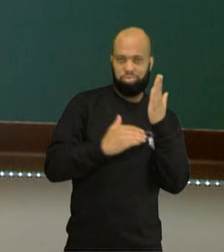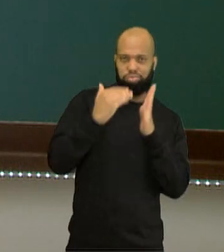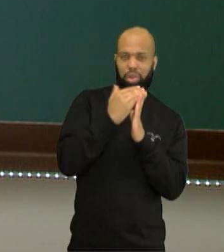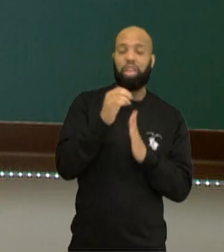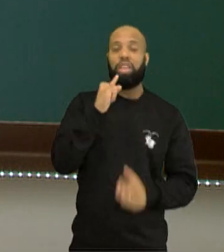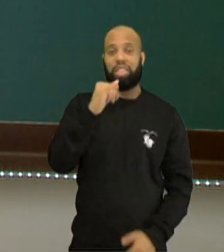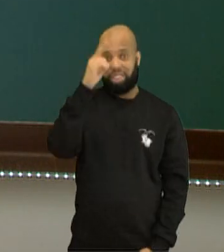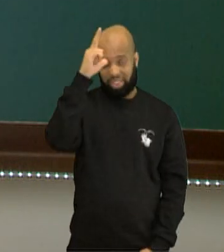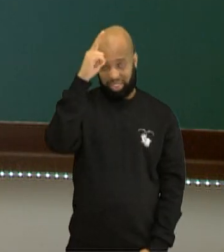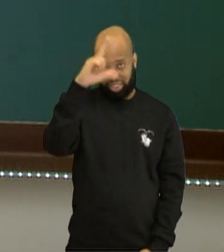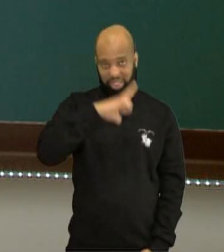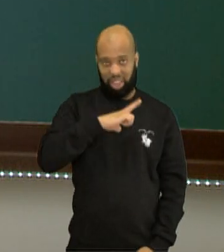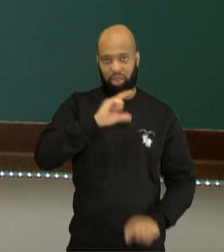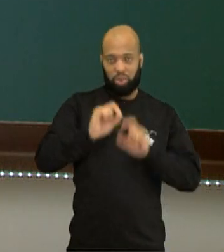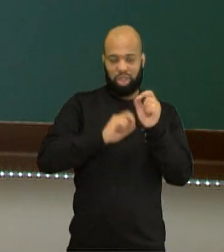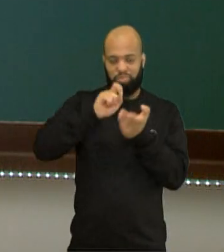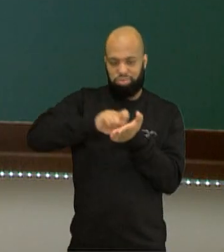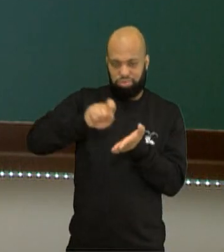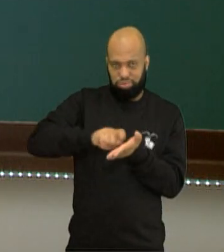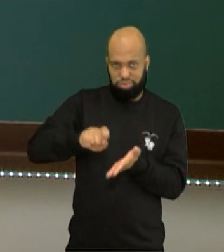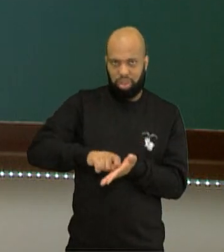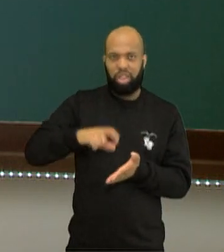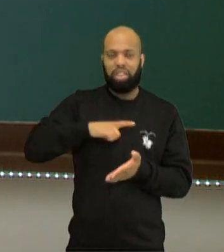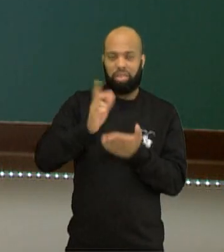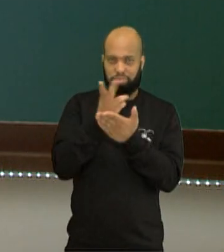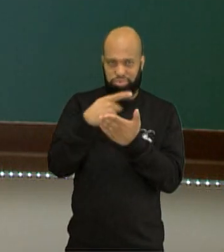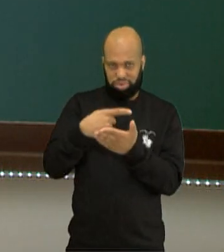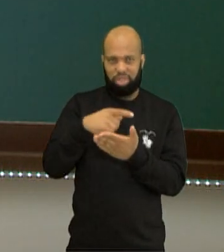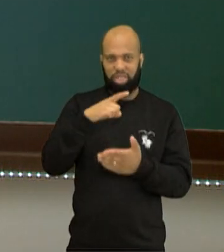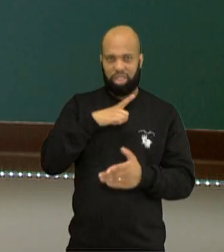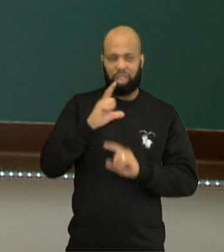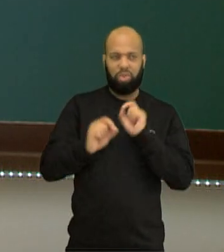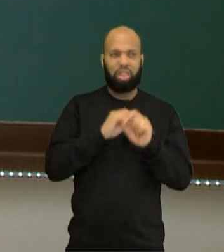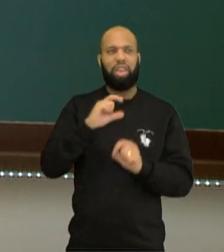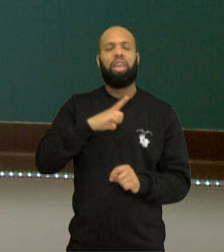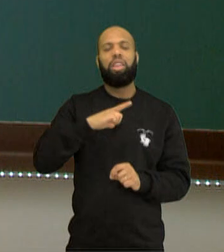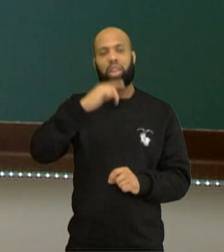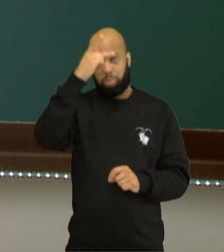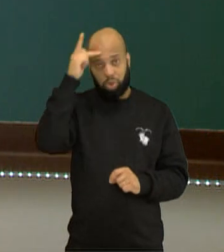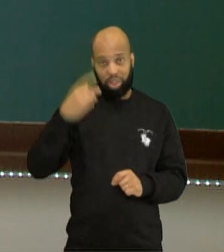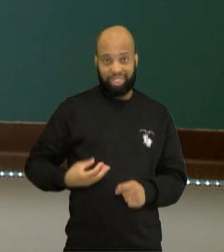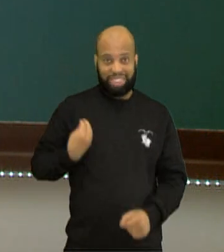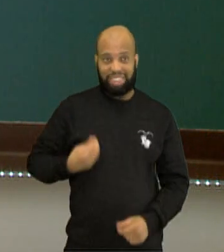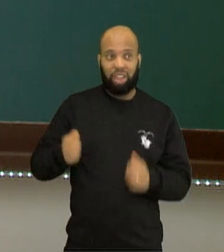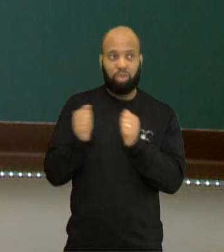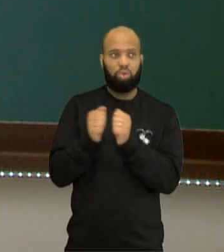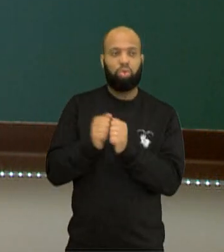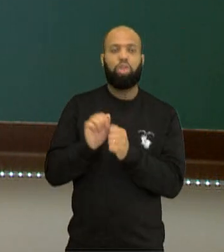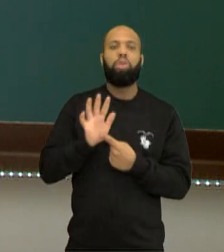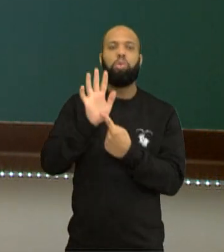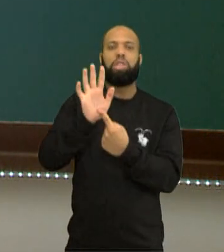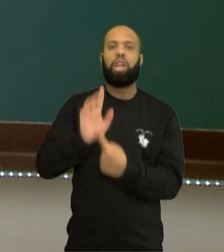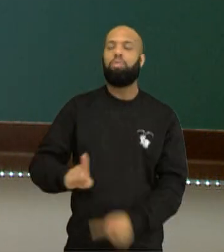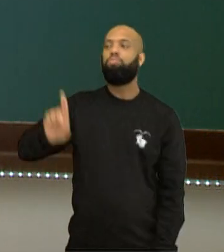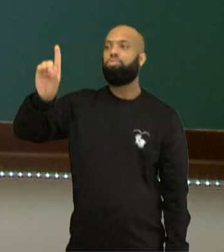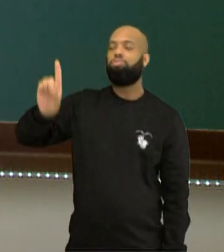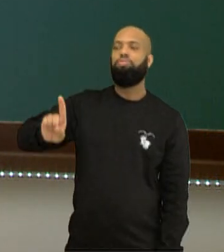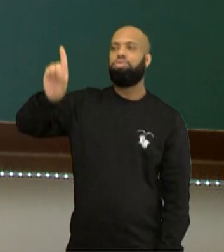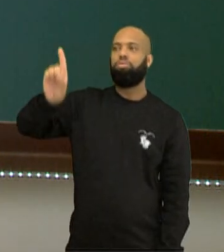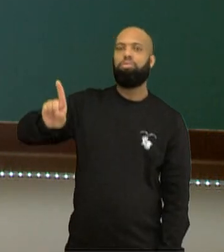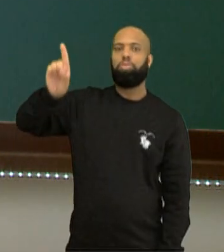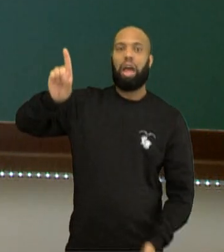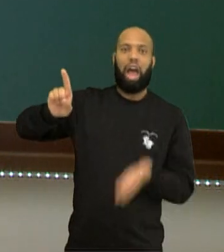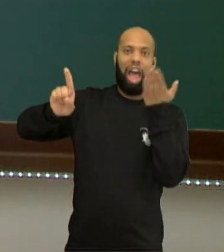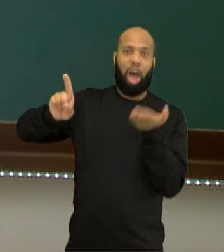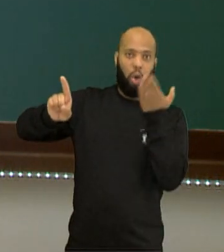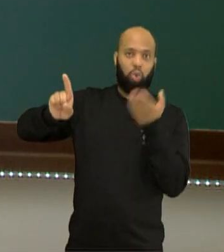conforme o registro que nós temos escrito, que nós temos desenhado, nós temos pessoas que estão ali no meio e indicavam que deveria subir tom para cima